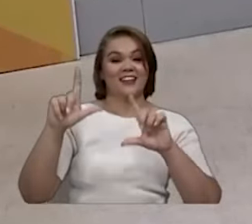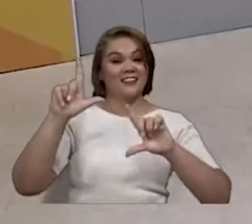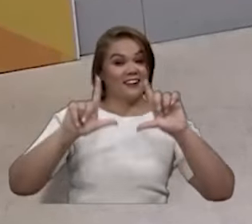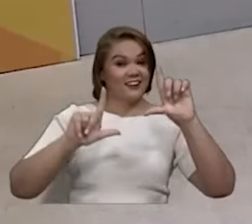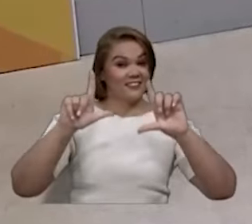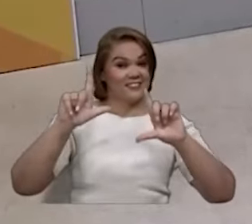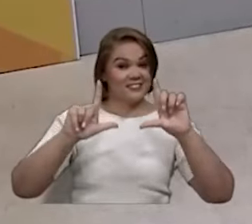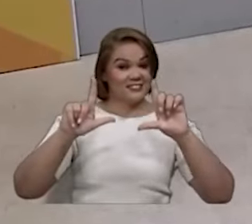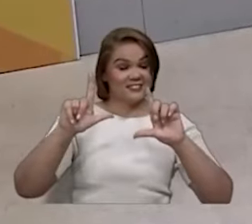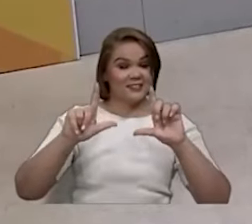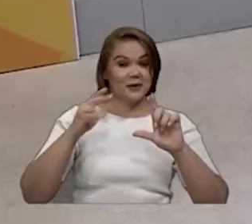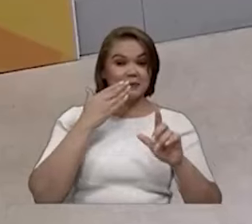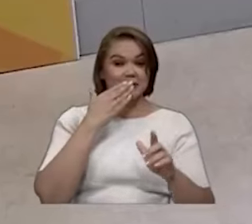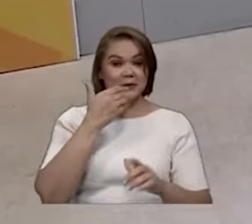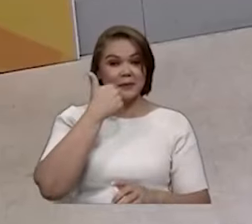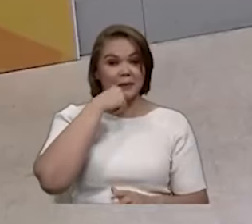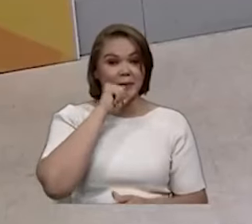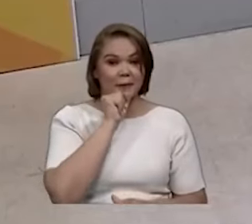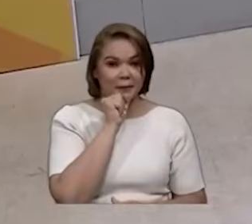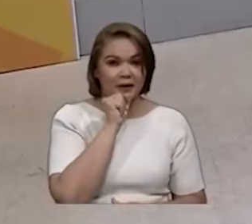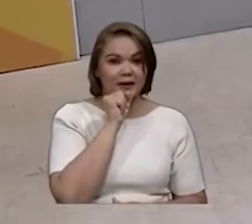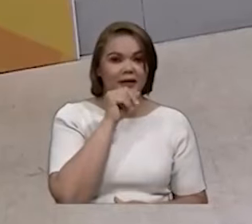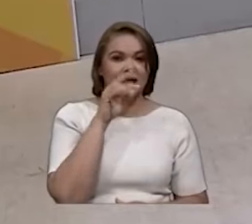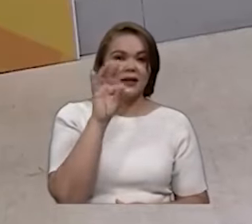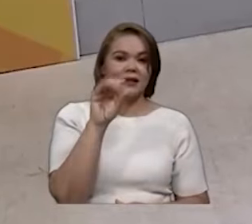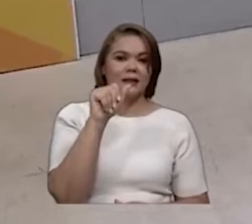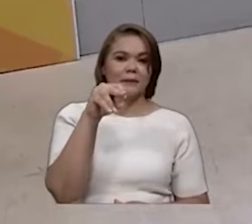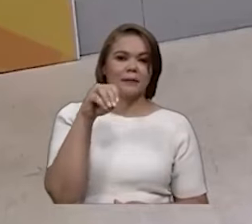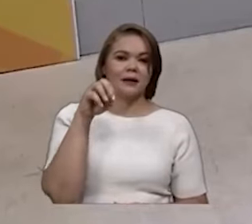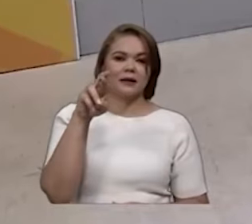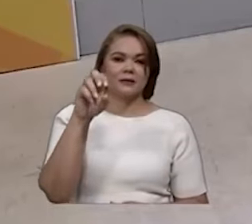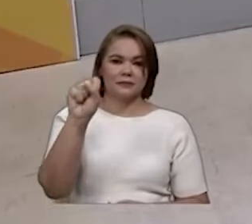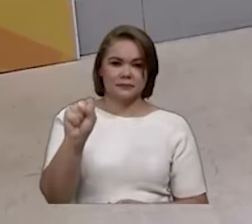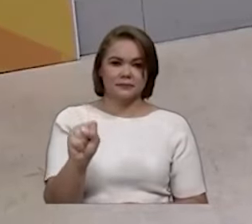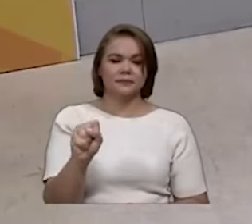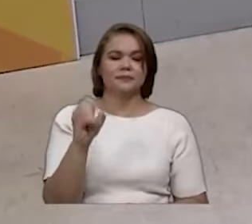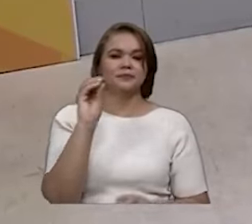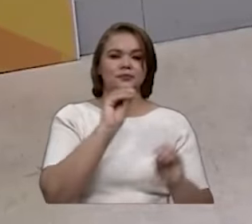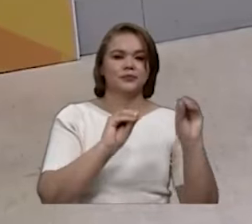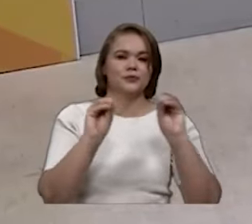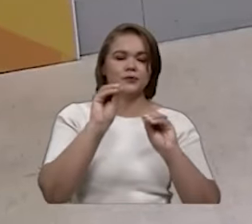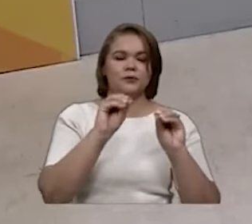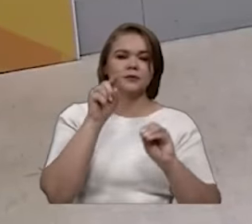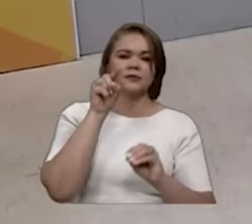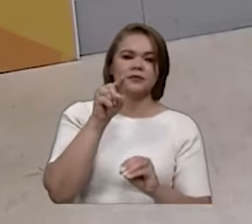mamãe. Tamares, maravilhosa, beijo no coração pra você, pra suas filhas e família, tá?